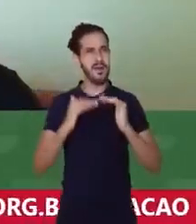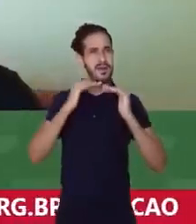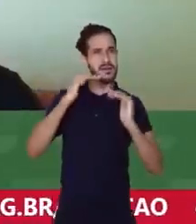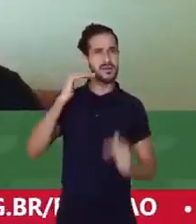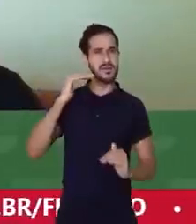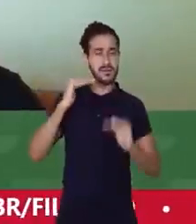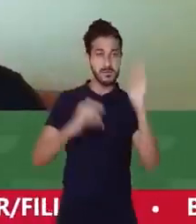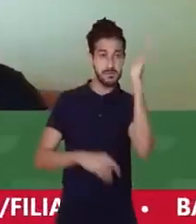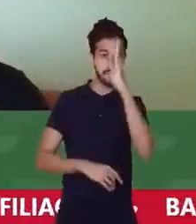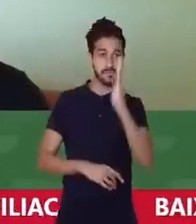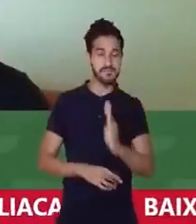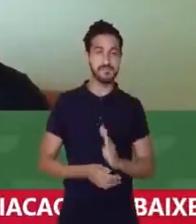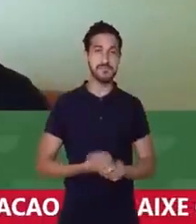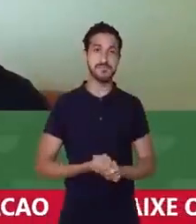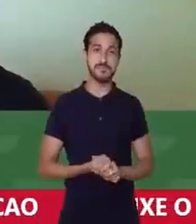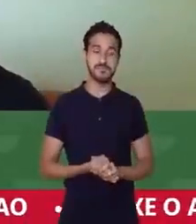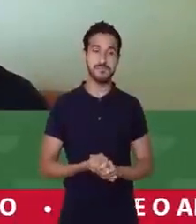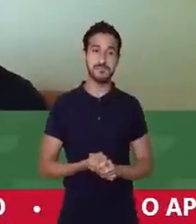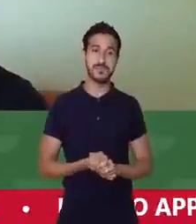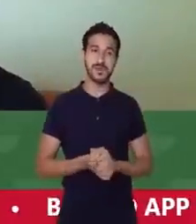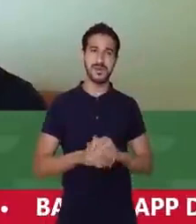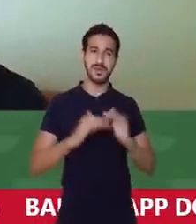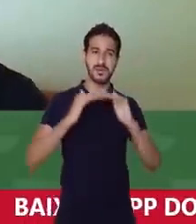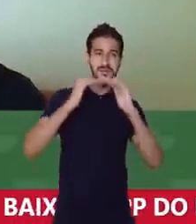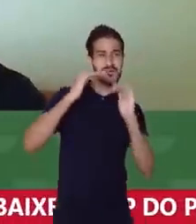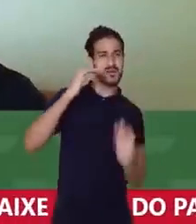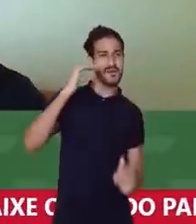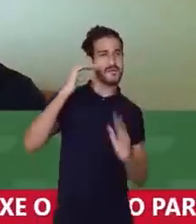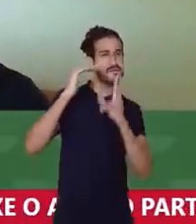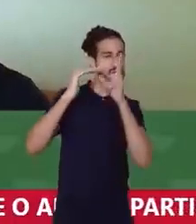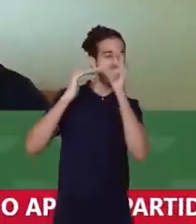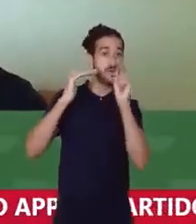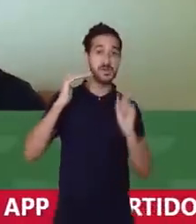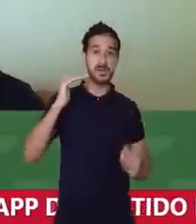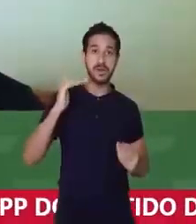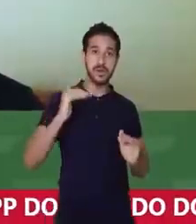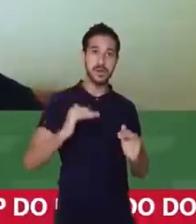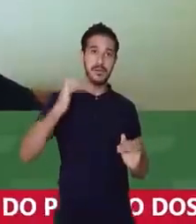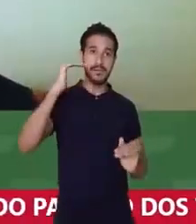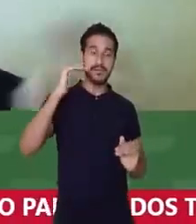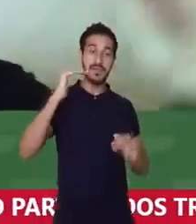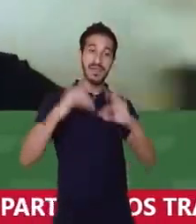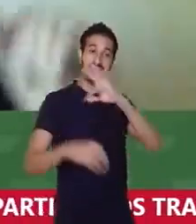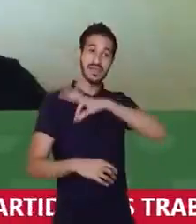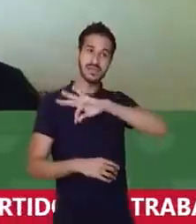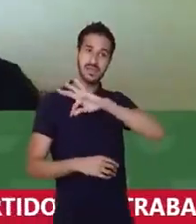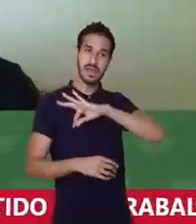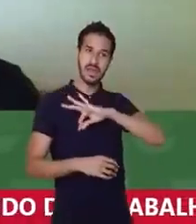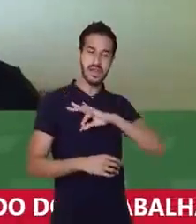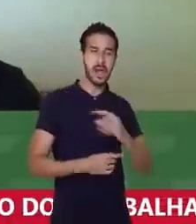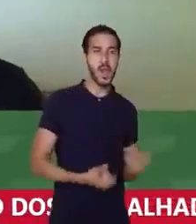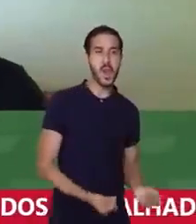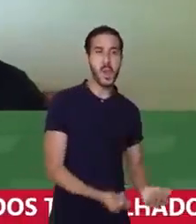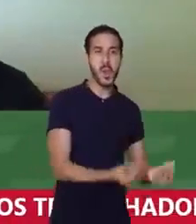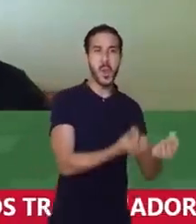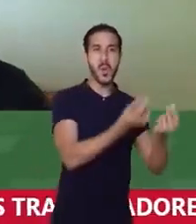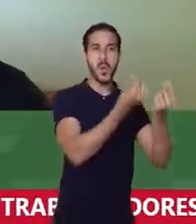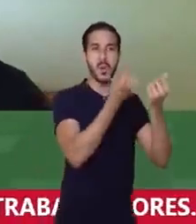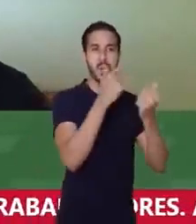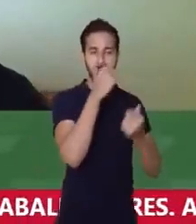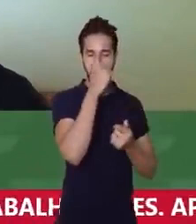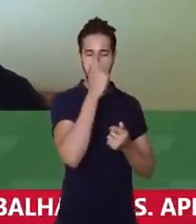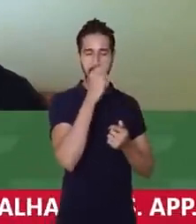do nosso país. As brutais desigualdades entre salário e lucro,